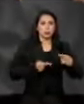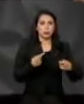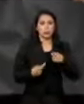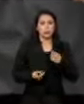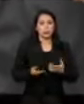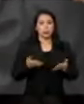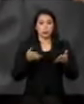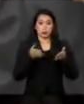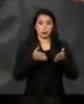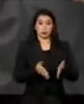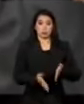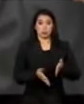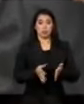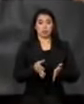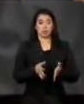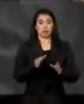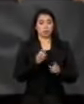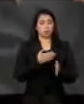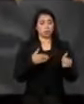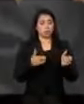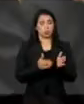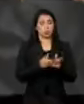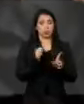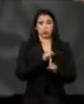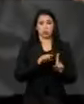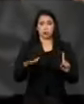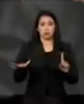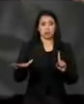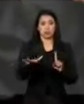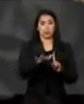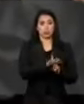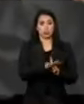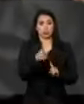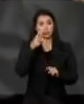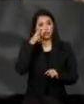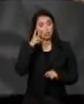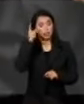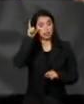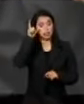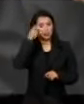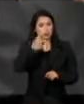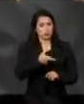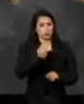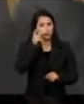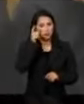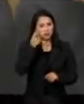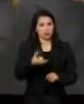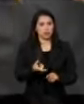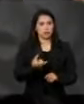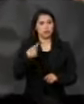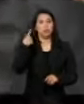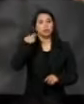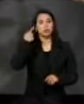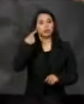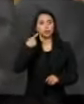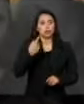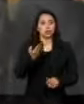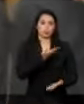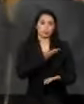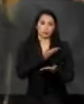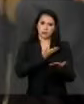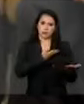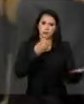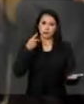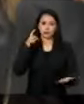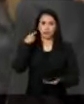efetiva de toda a comunidade social e, particularmente, daqueles mais interessados, os operadores de direito, em especial os meus amigos